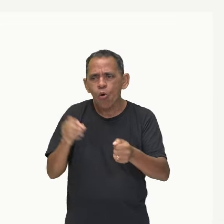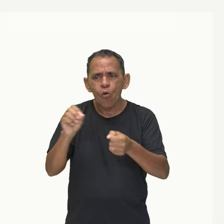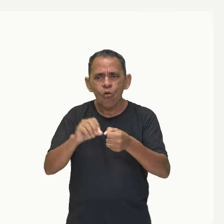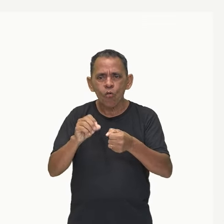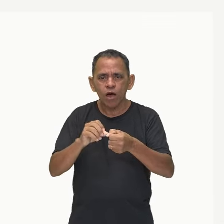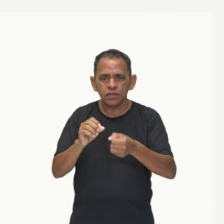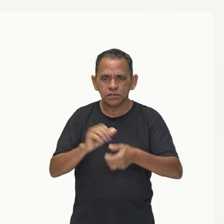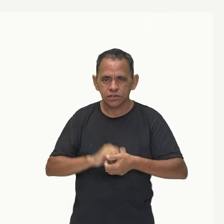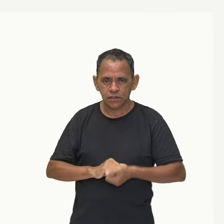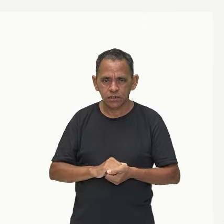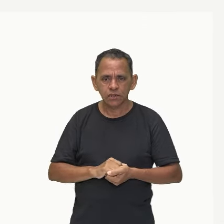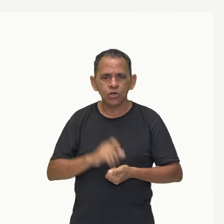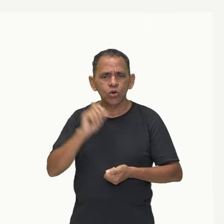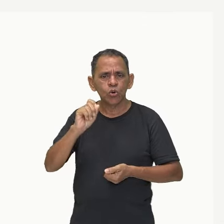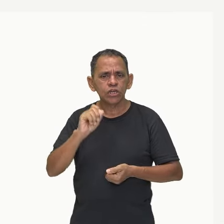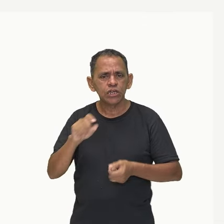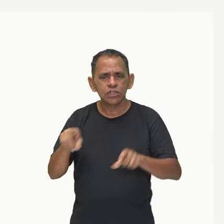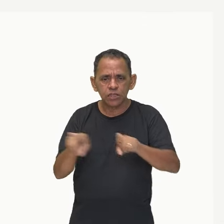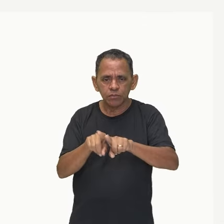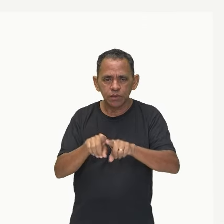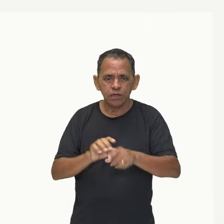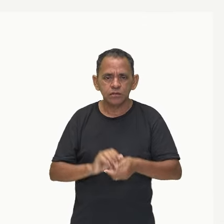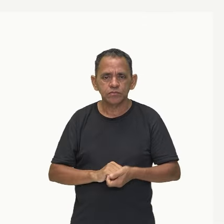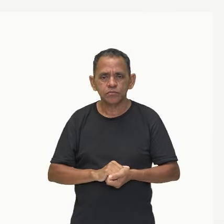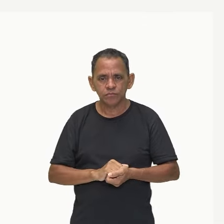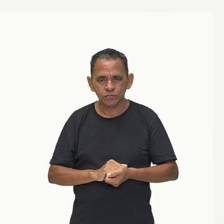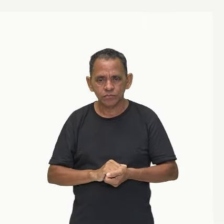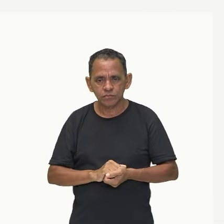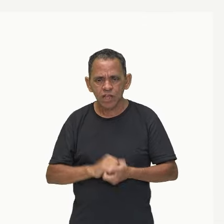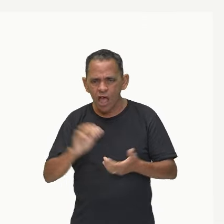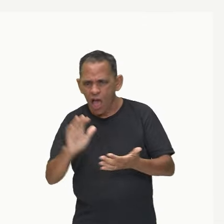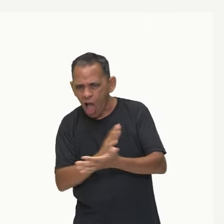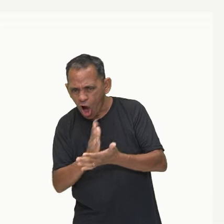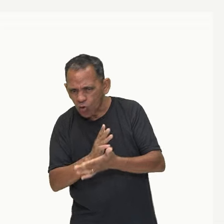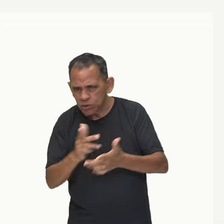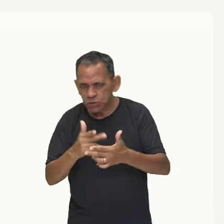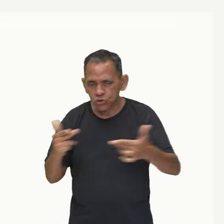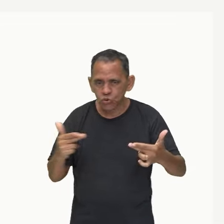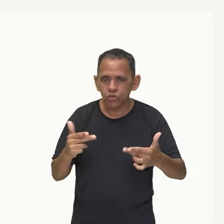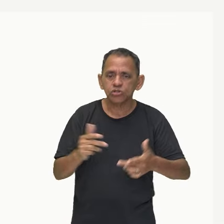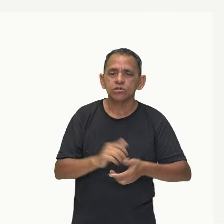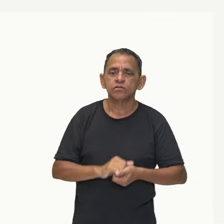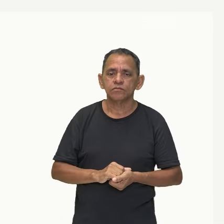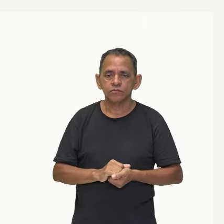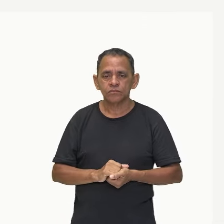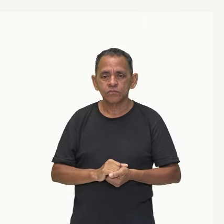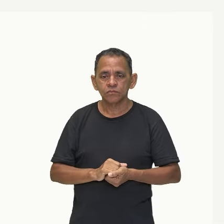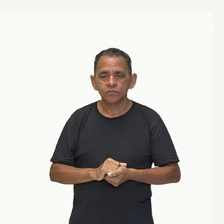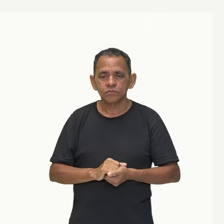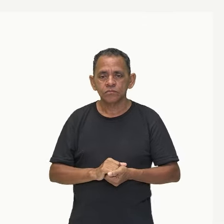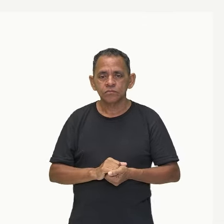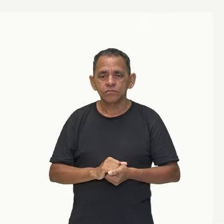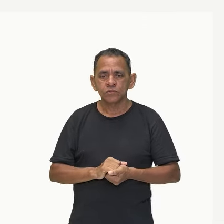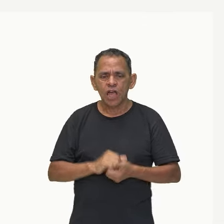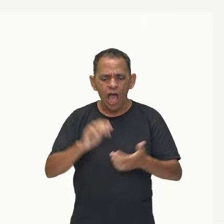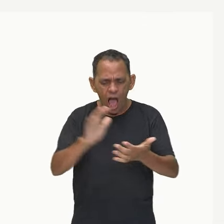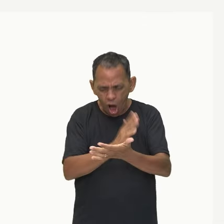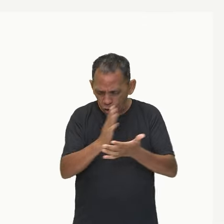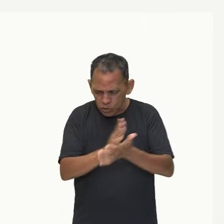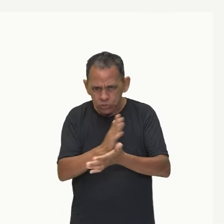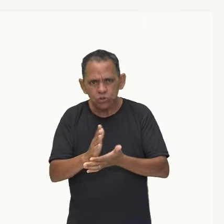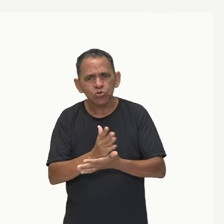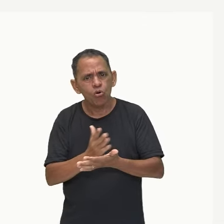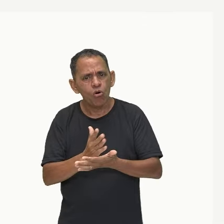Só algumas pessoas. Todo mundo sabe dizer o que faz, mas só algumas sabem explicar como fazem o que